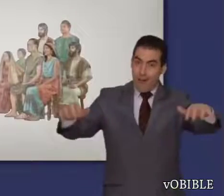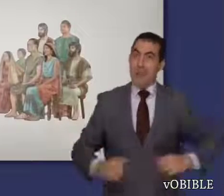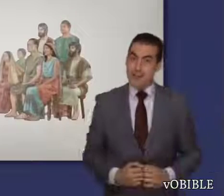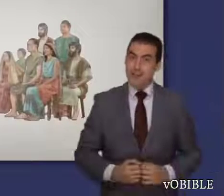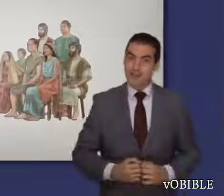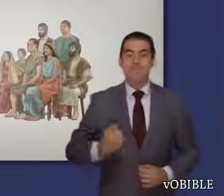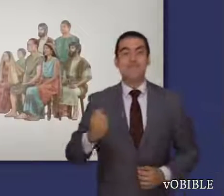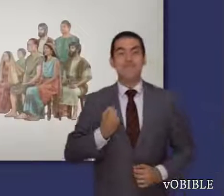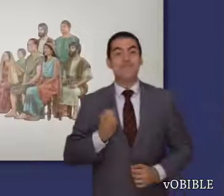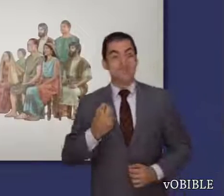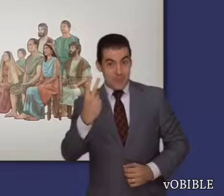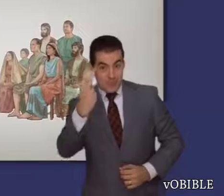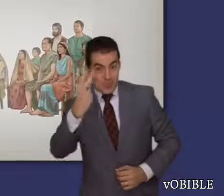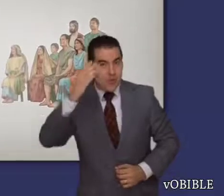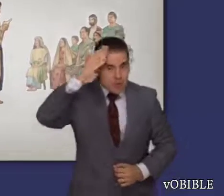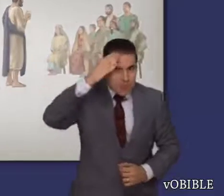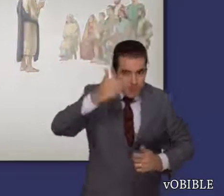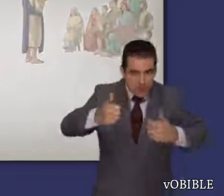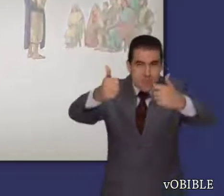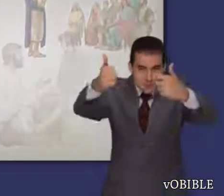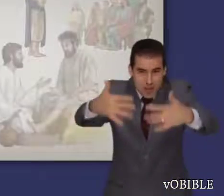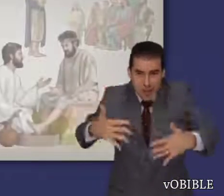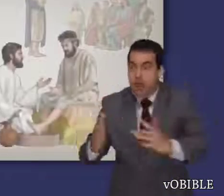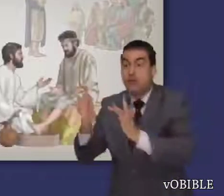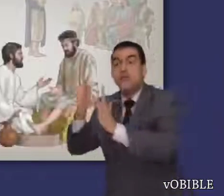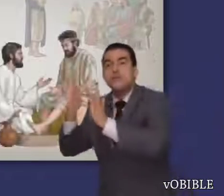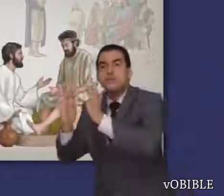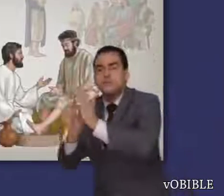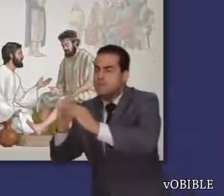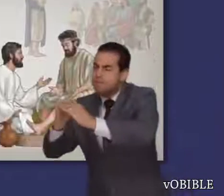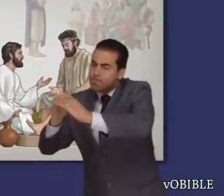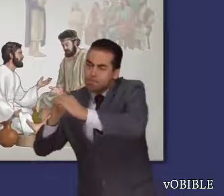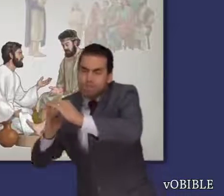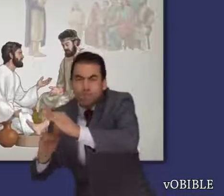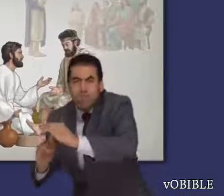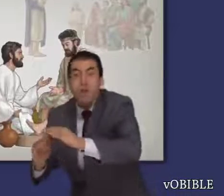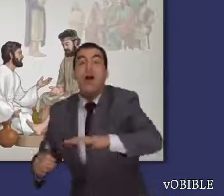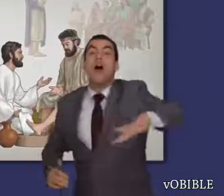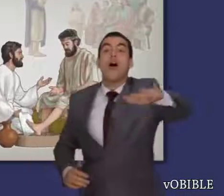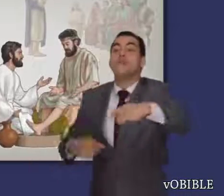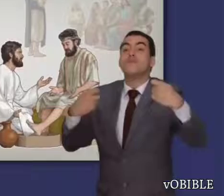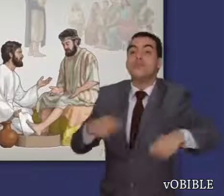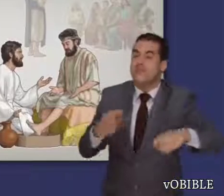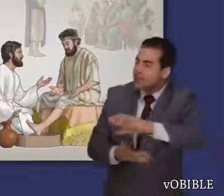No capítulo 2, Paulo incentiva os filipenses a continuar tendo a mesma atitude que Cristo teve.